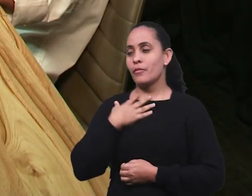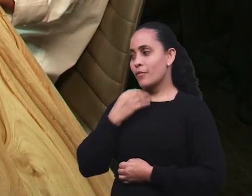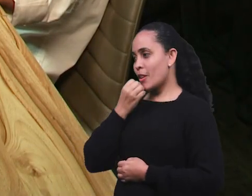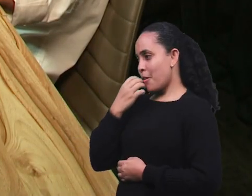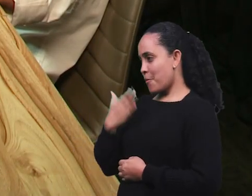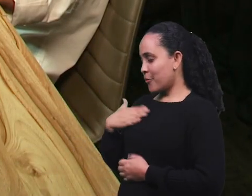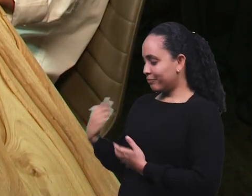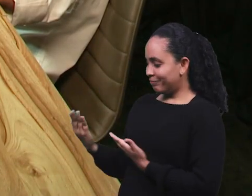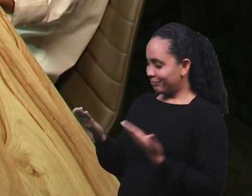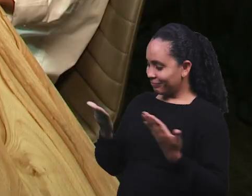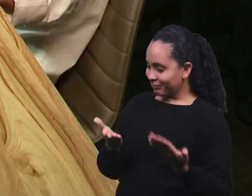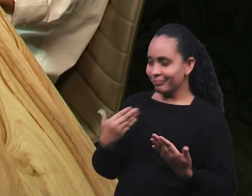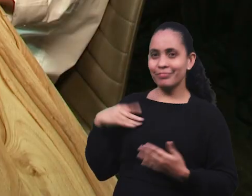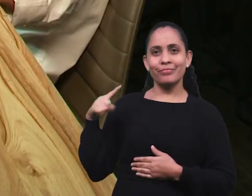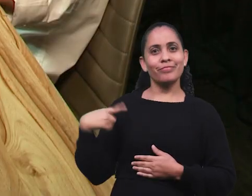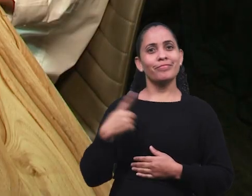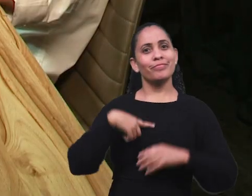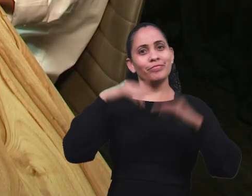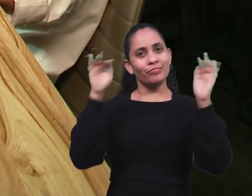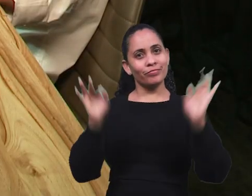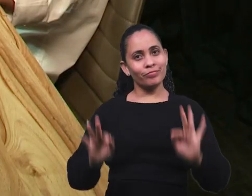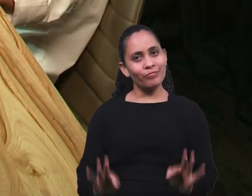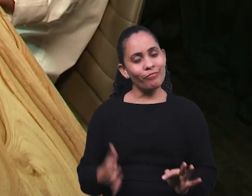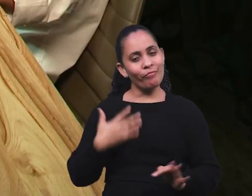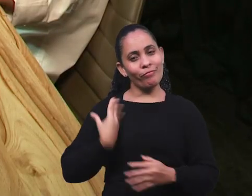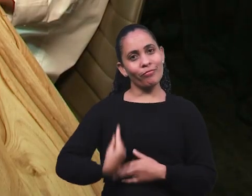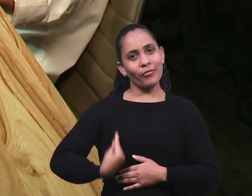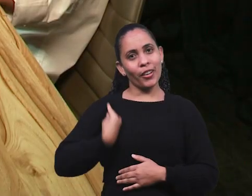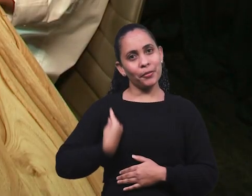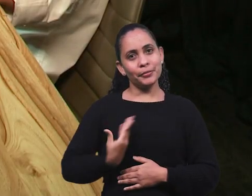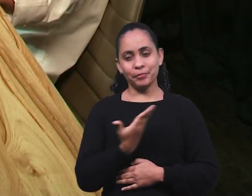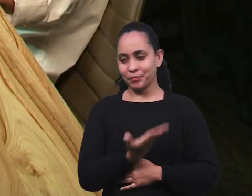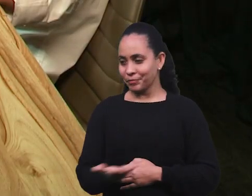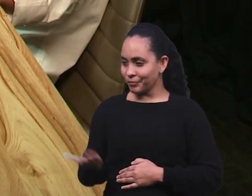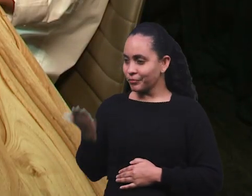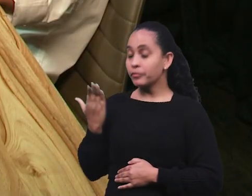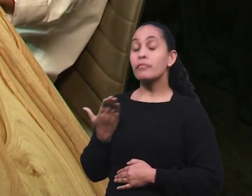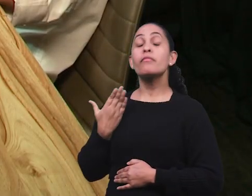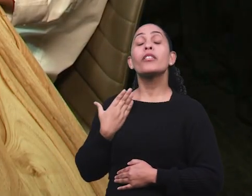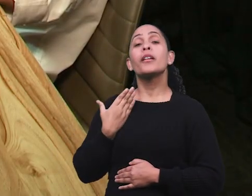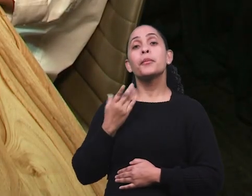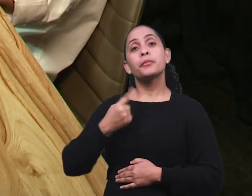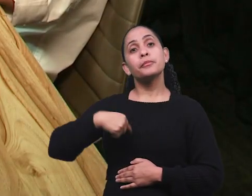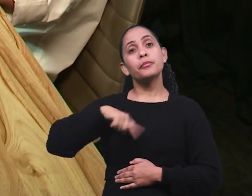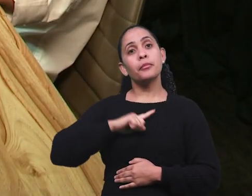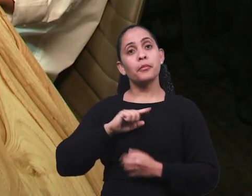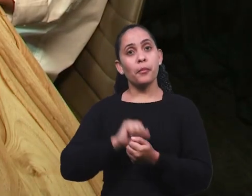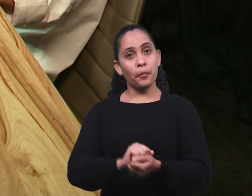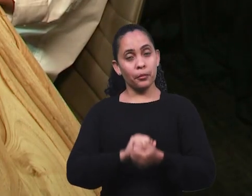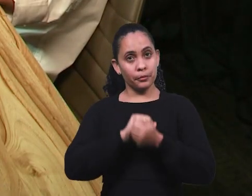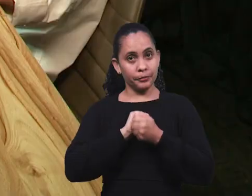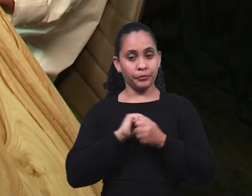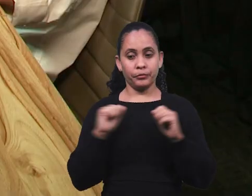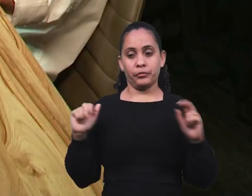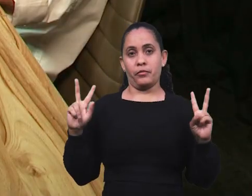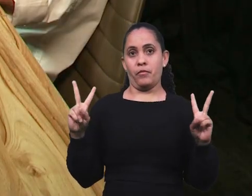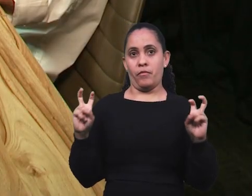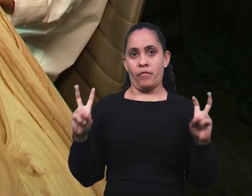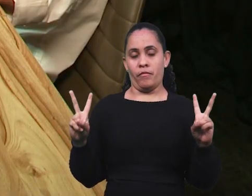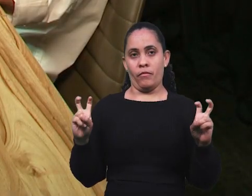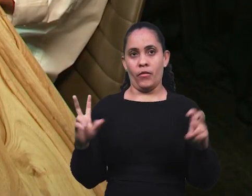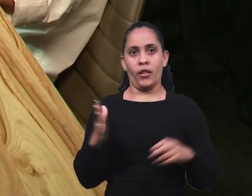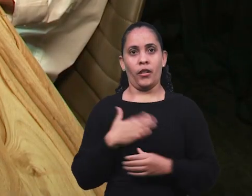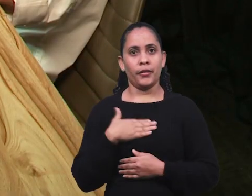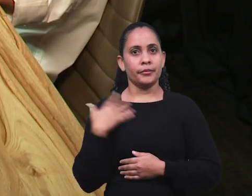que vocês estão aqui. Nós estamos muito felizes com a presença de vocês e para vocês participarem de um tema, de um assunto